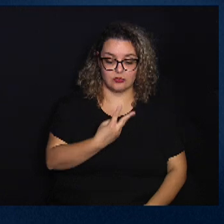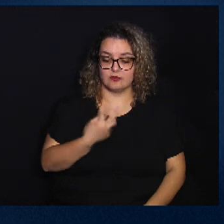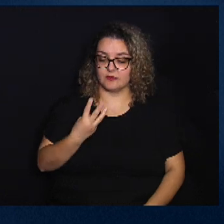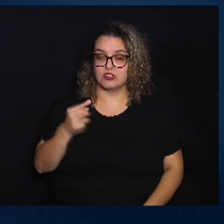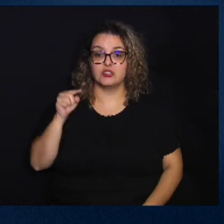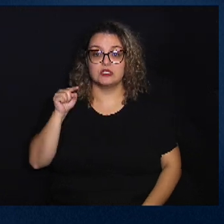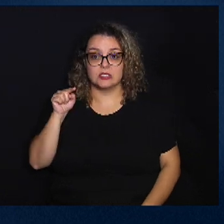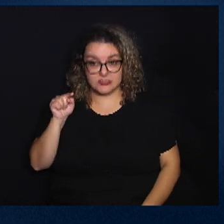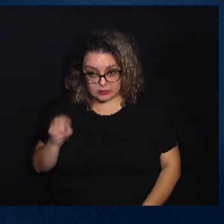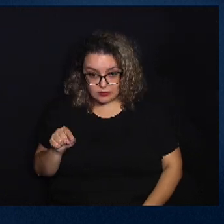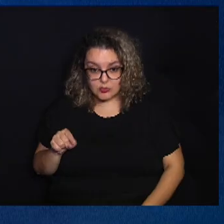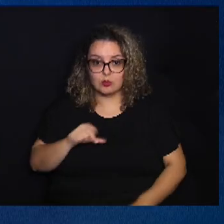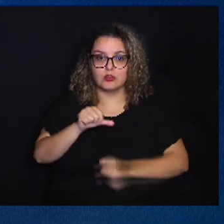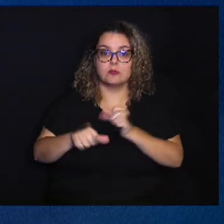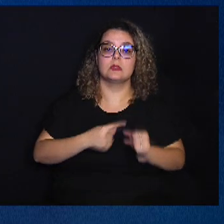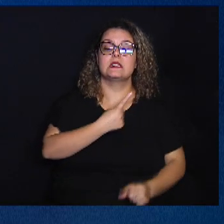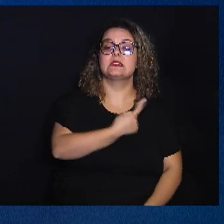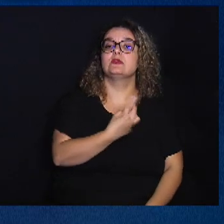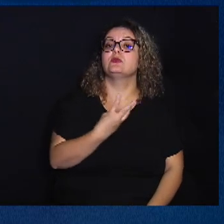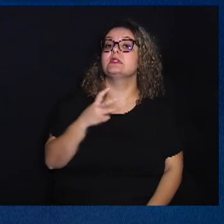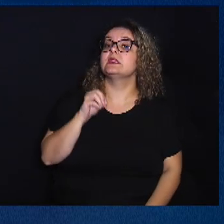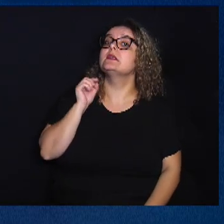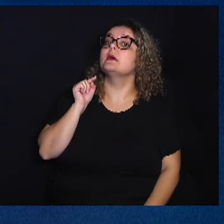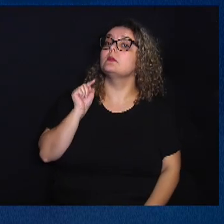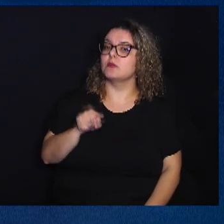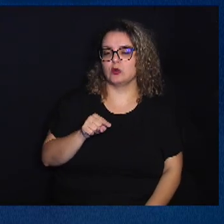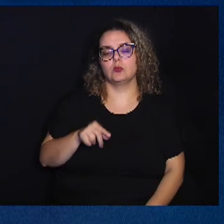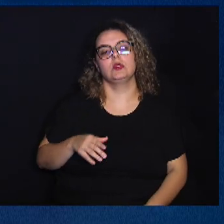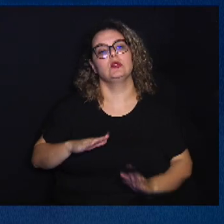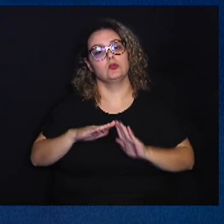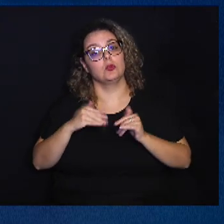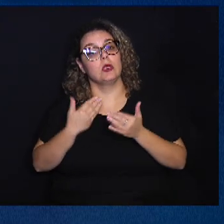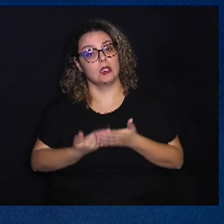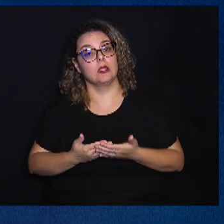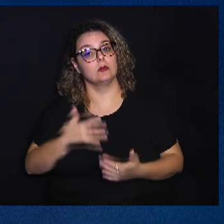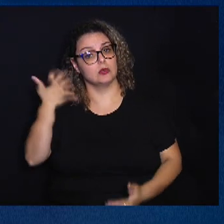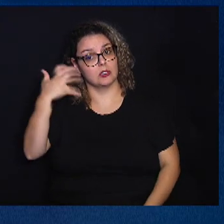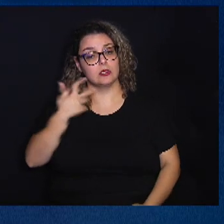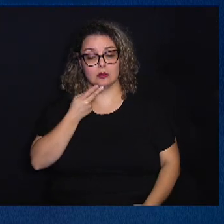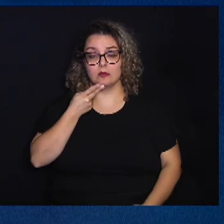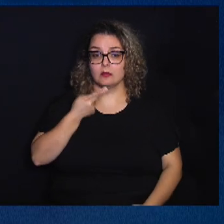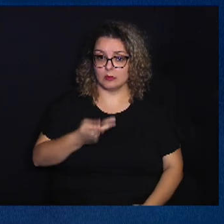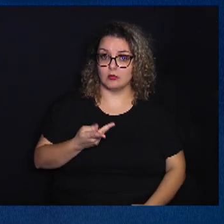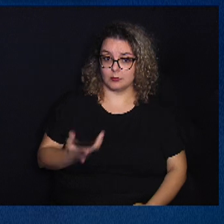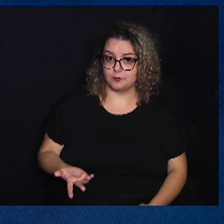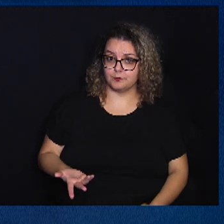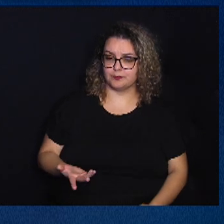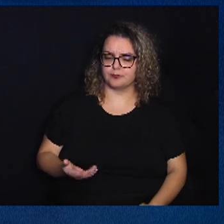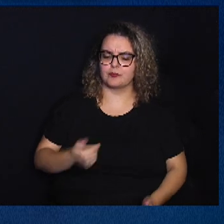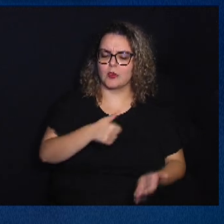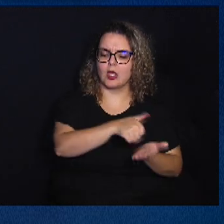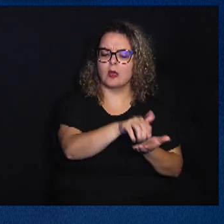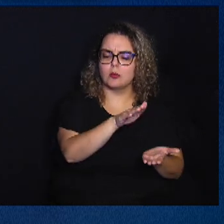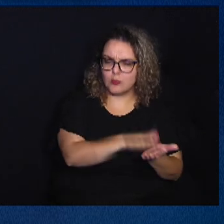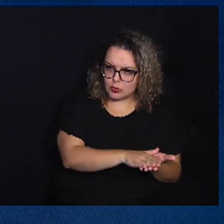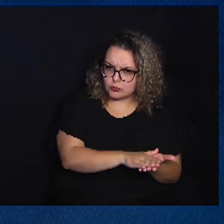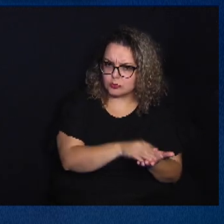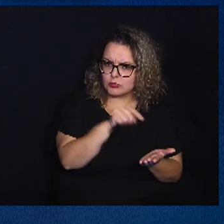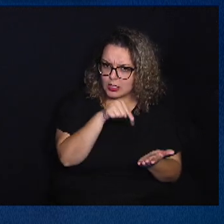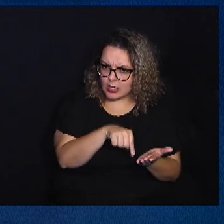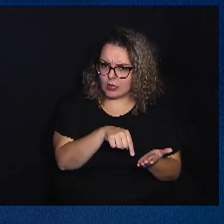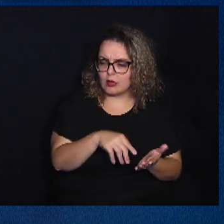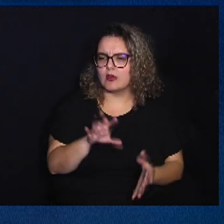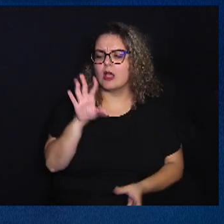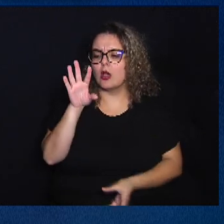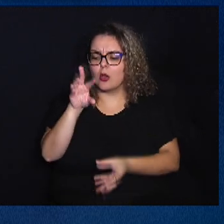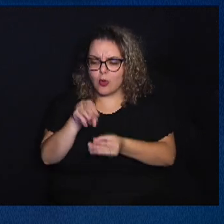mil pontos de luz. No requerimento, Guida questiona também se a aplicação da multa contratual vai viabilizar a